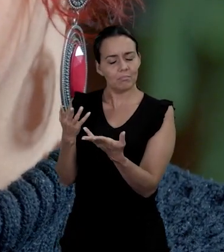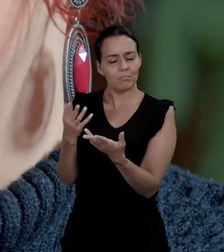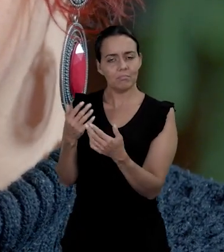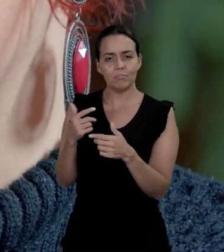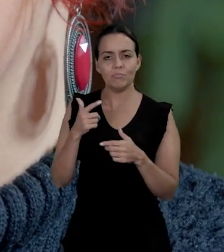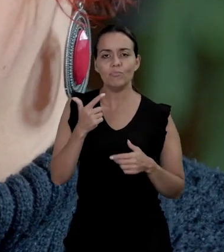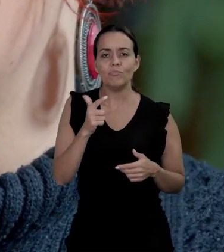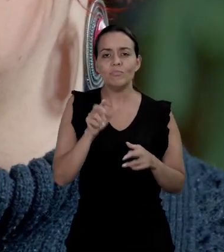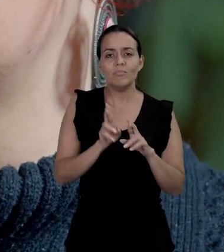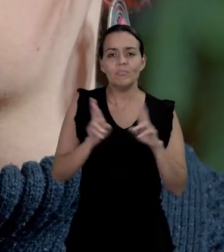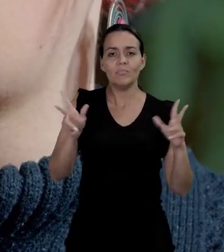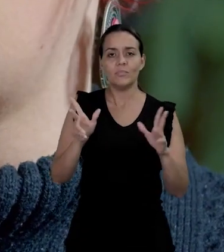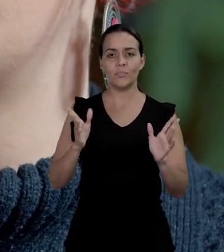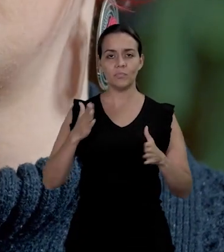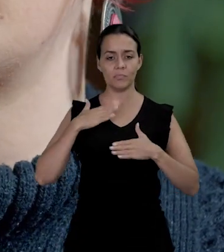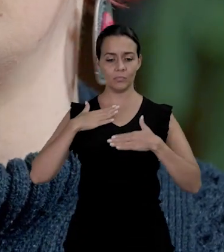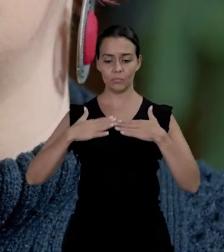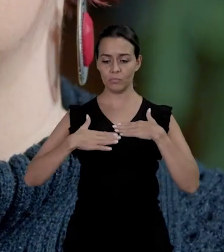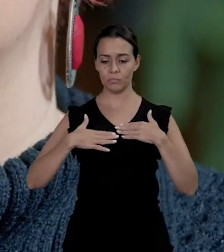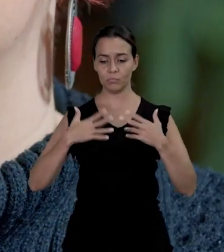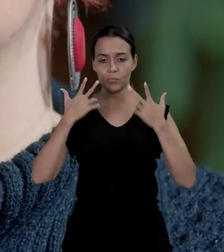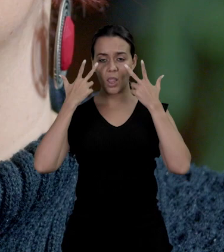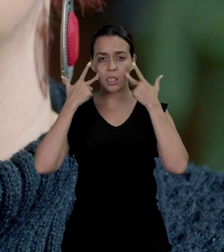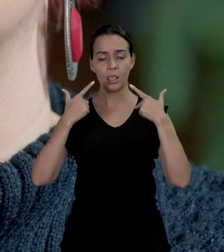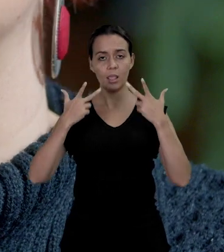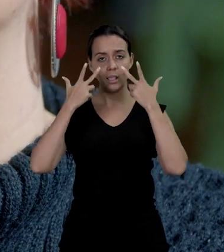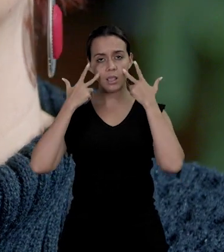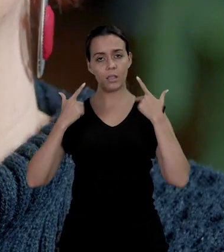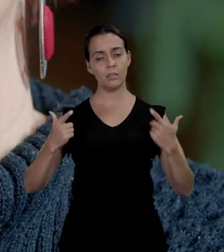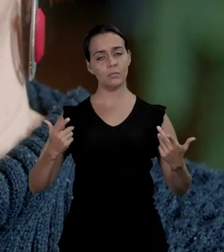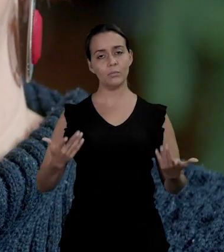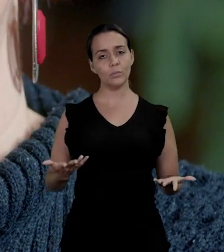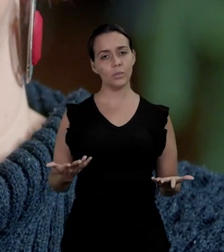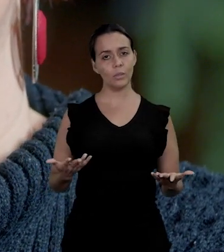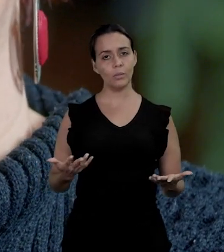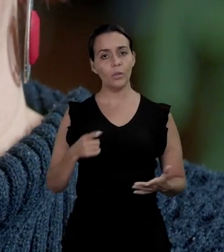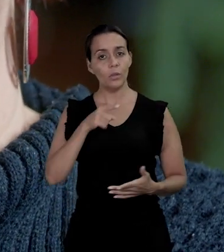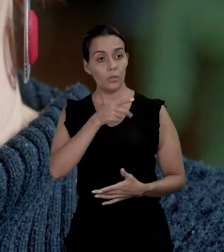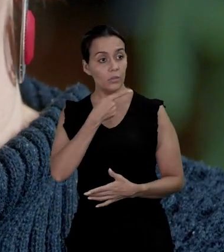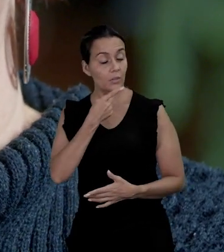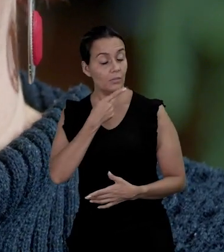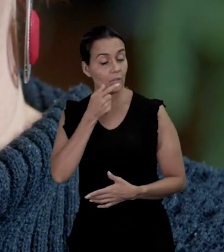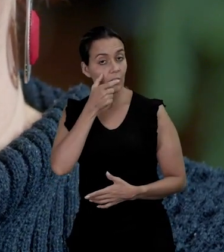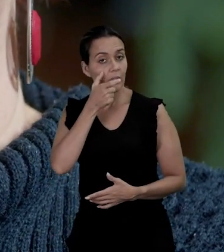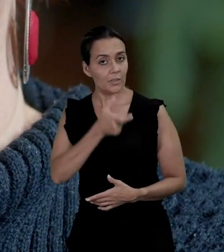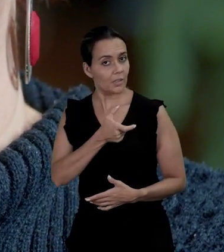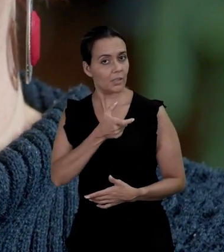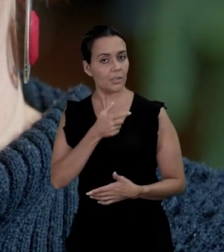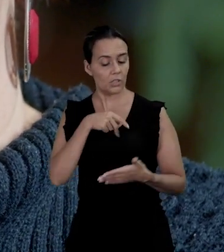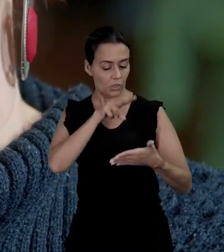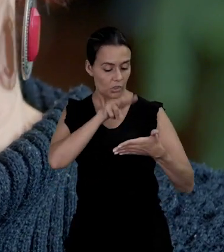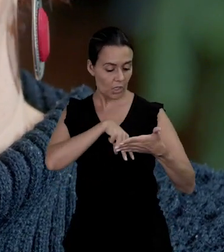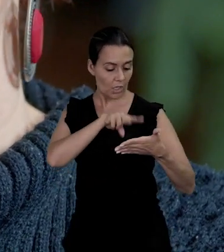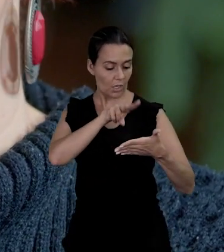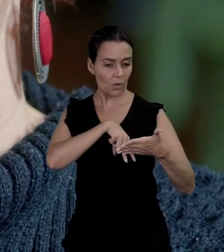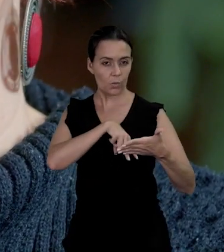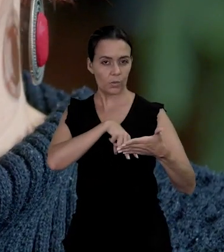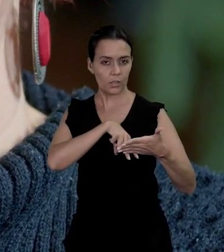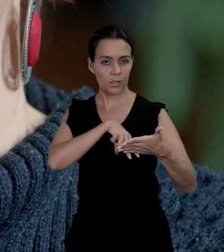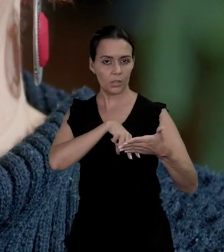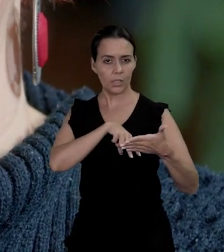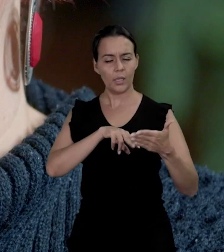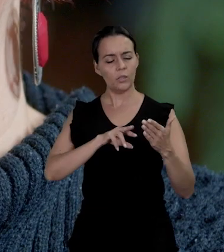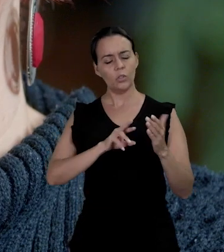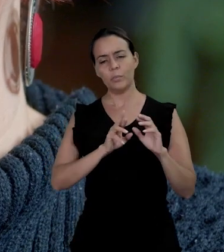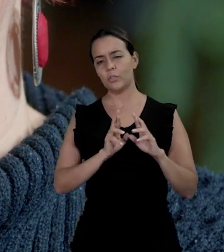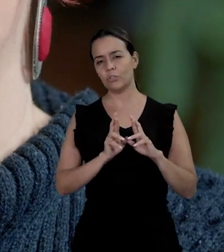Umas construções, né, de corpos para serem aceitos, né? E você falou uma coisa interessante que eu li sobre a